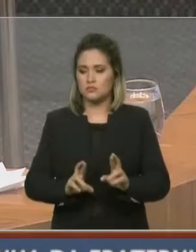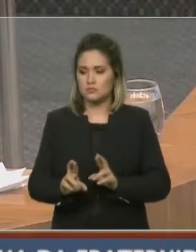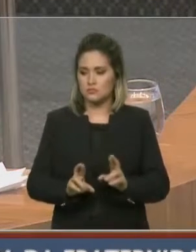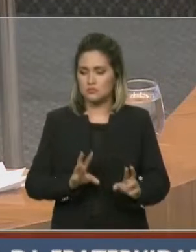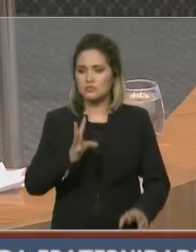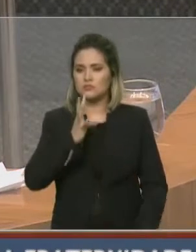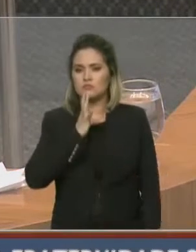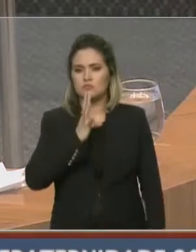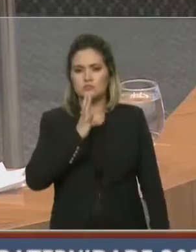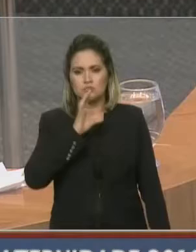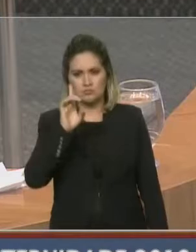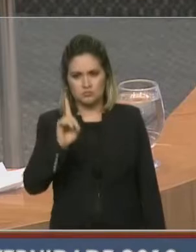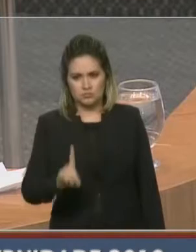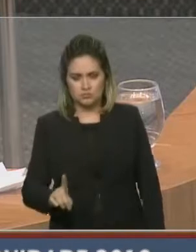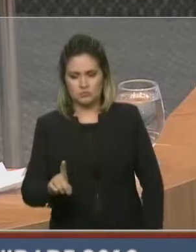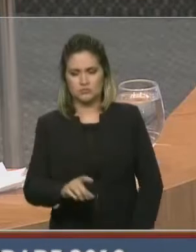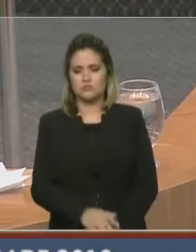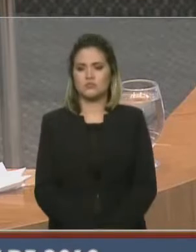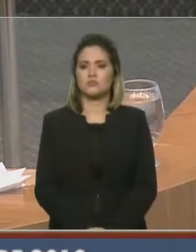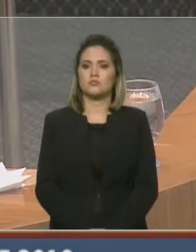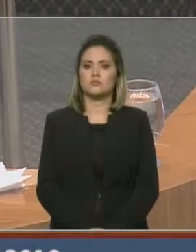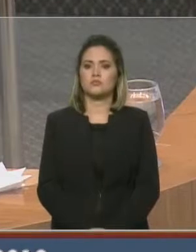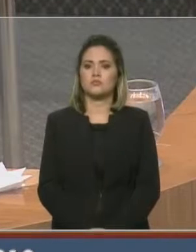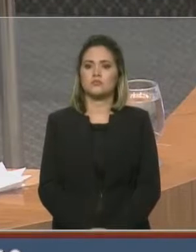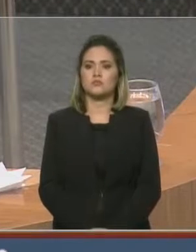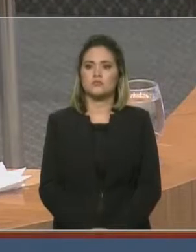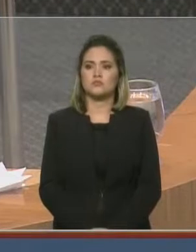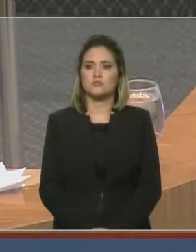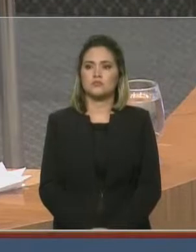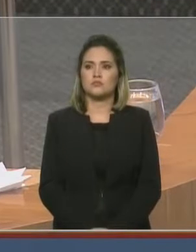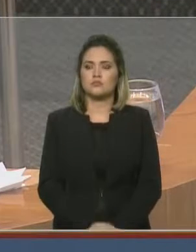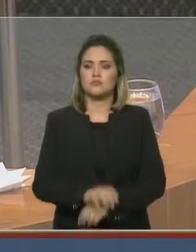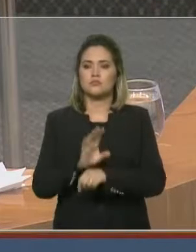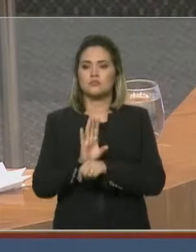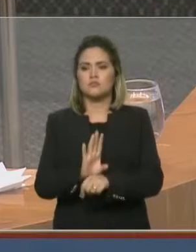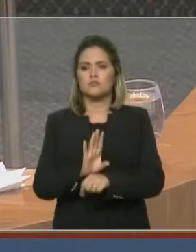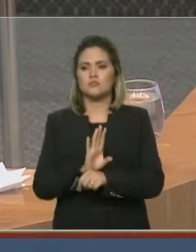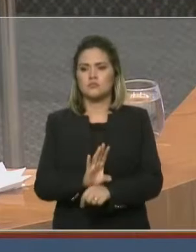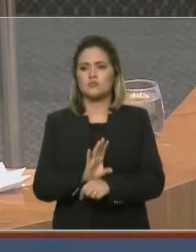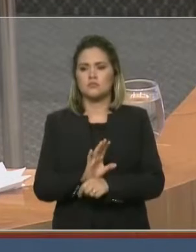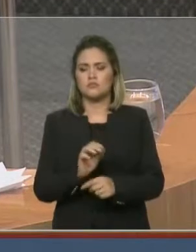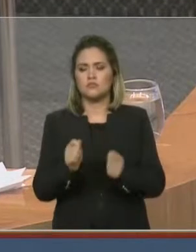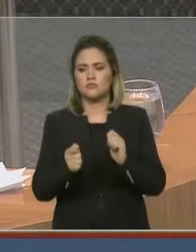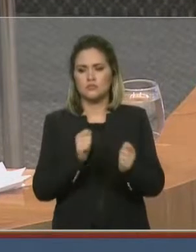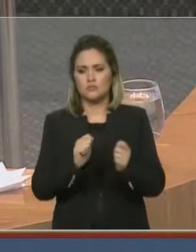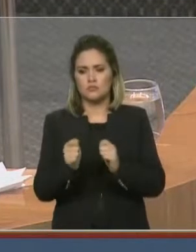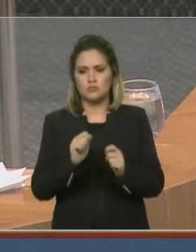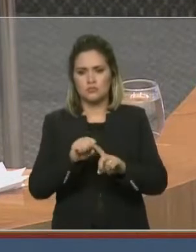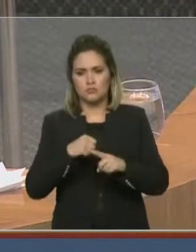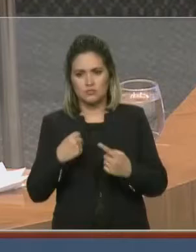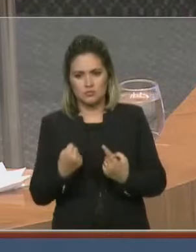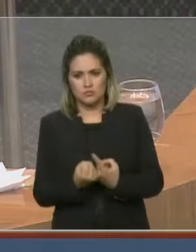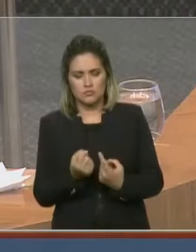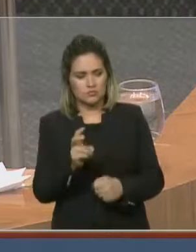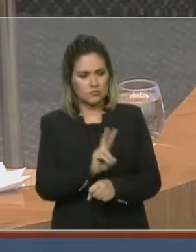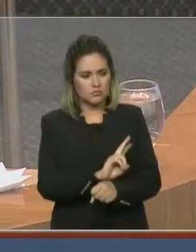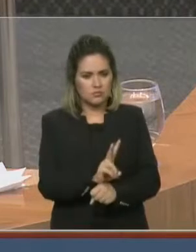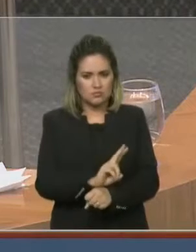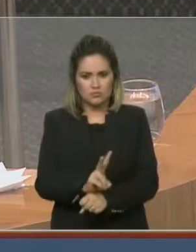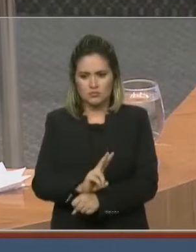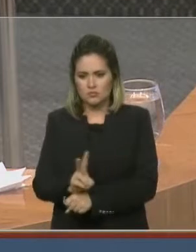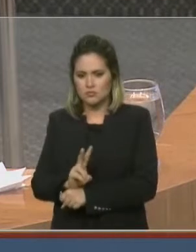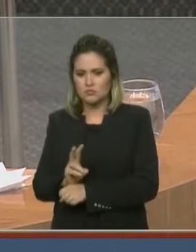de direitos, colaborando ainda mais no controle social, na fiscalização dentro dos